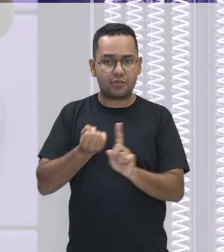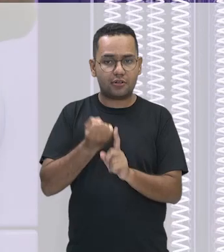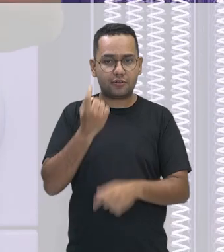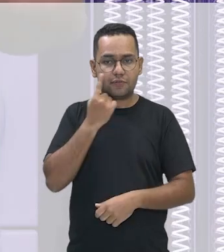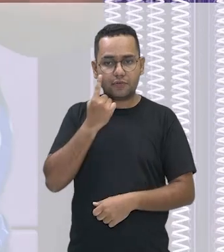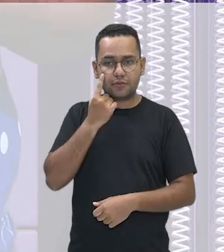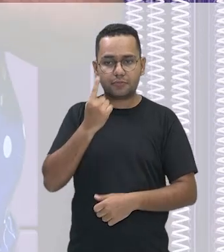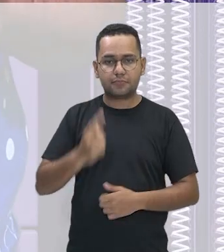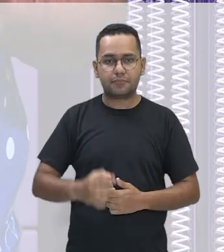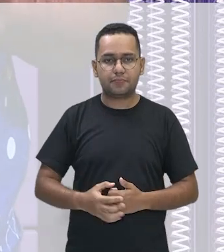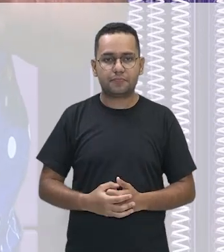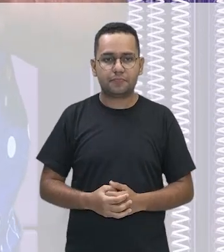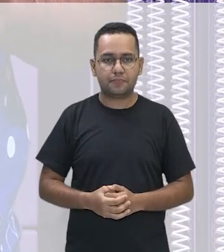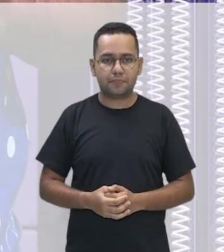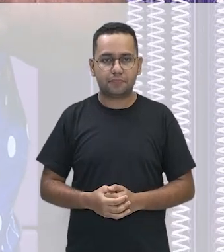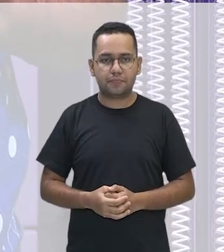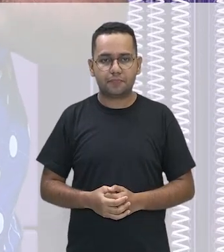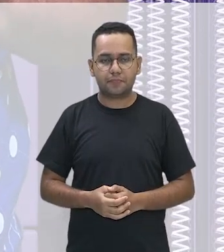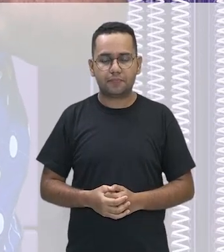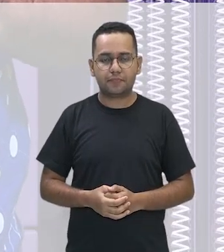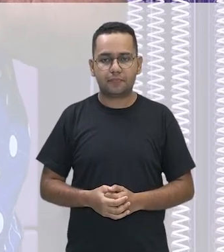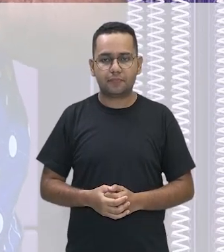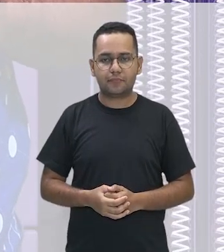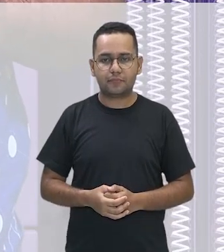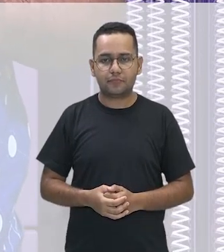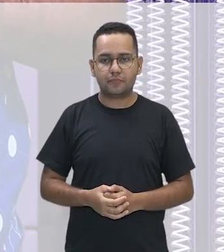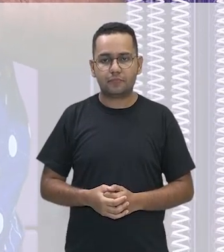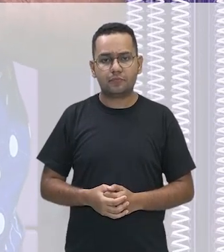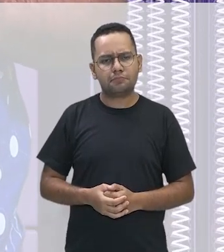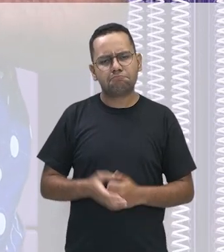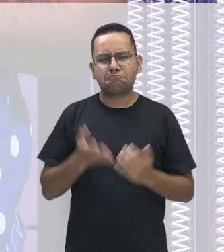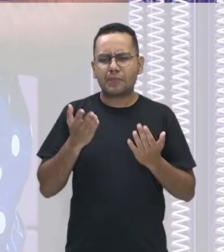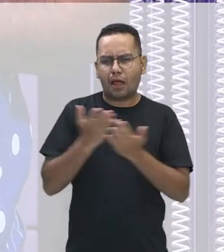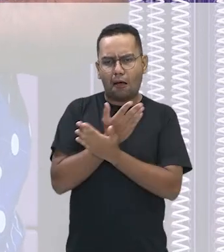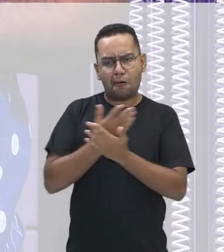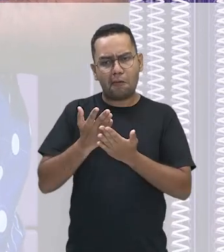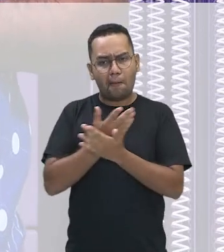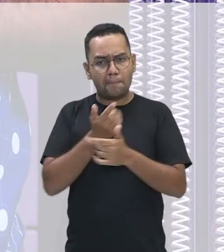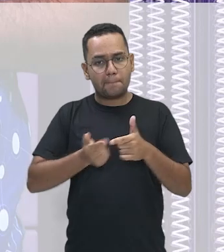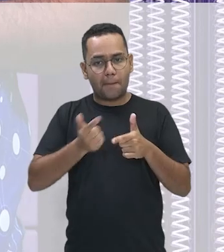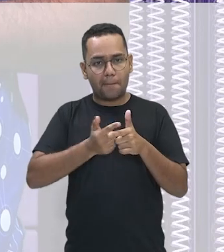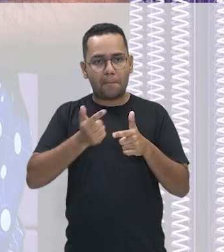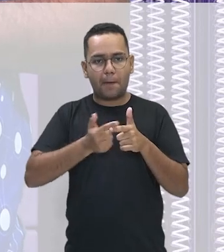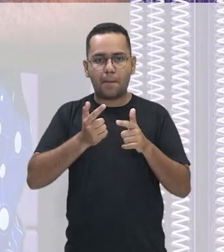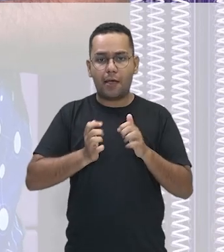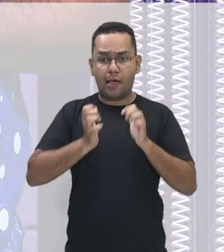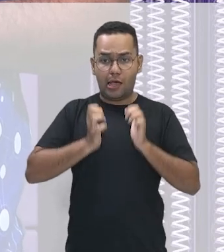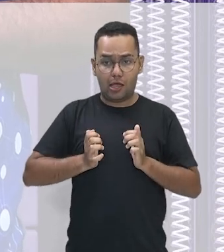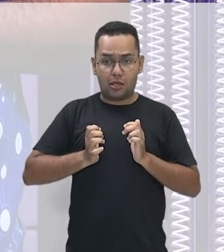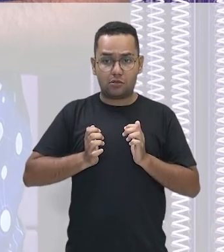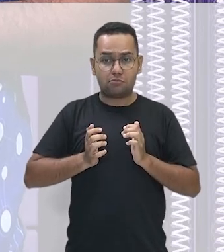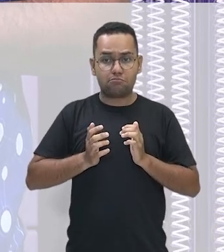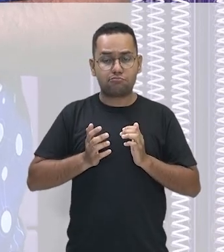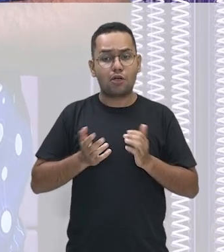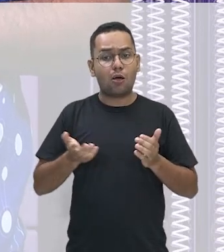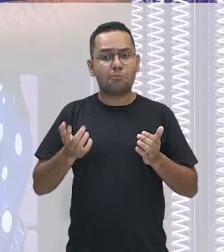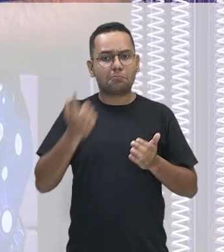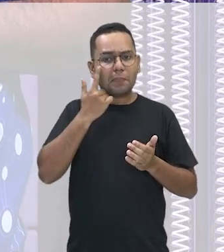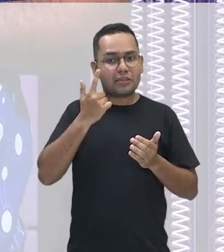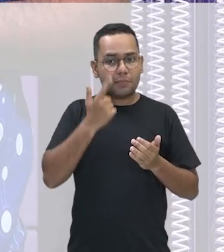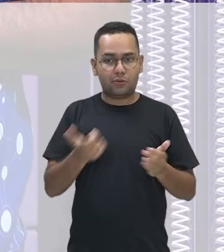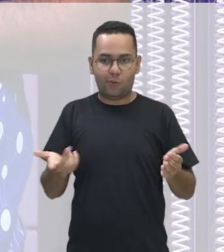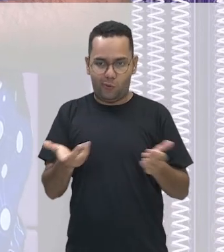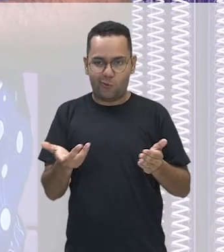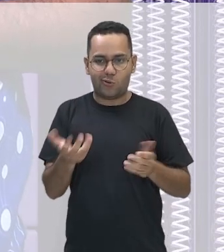presta atenção. Nós temos aqui alguns problemas interessantes quando a gente para pensar nessa falta como que eu